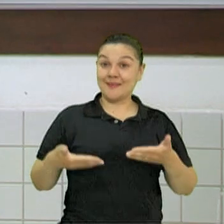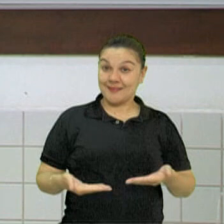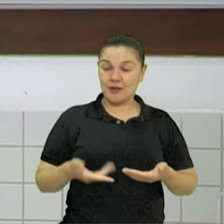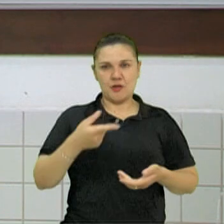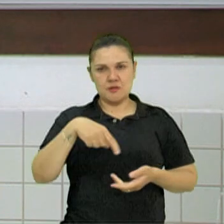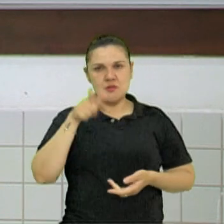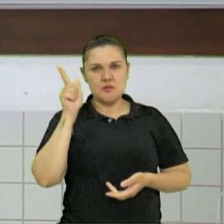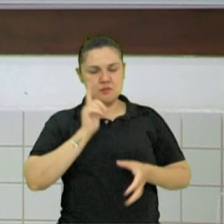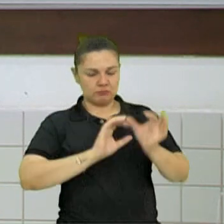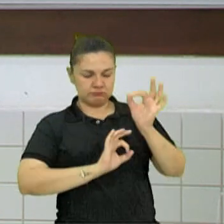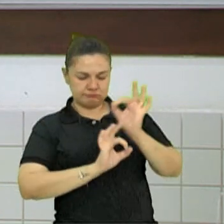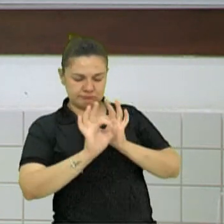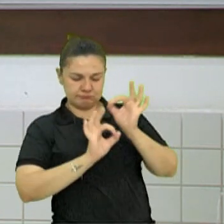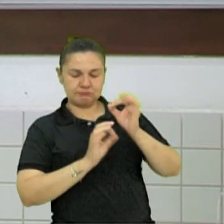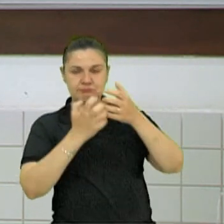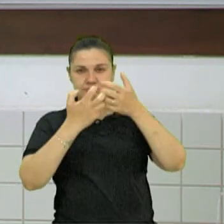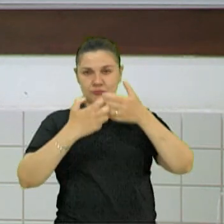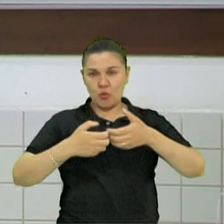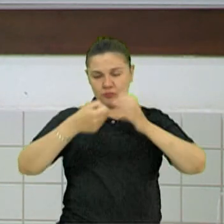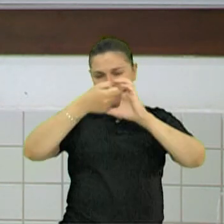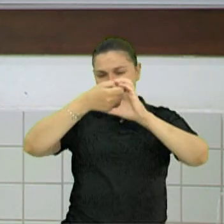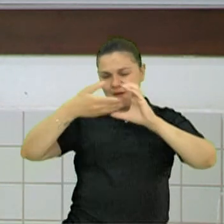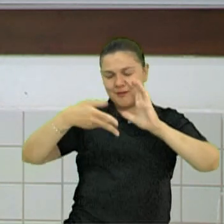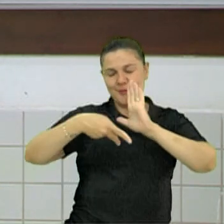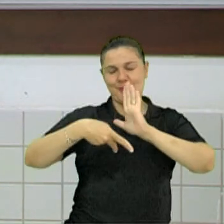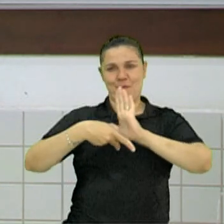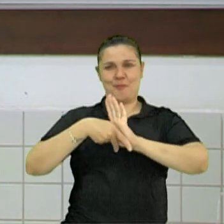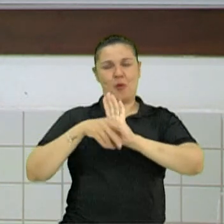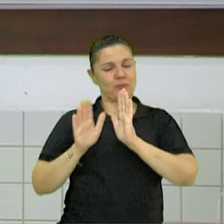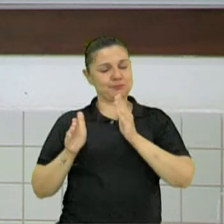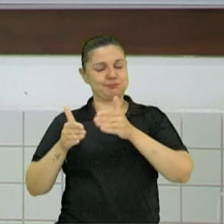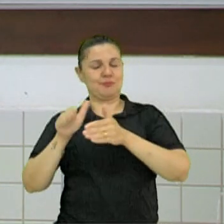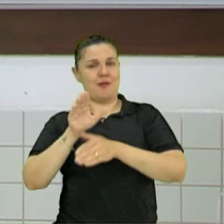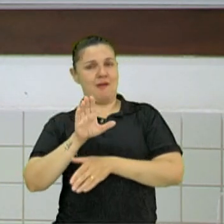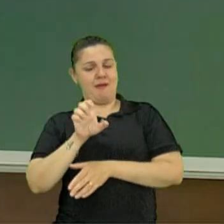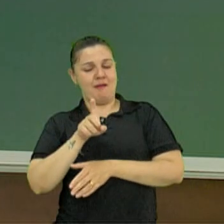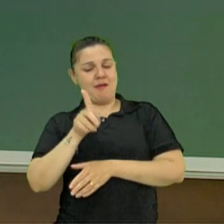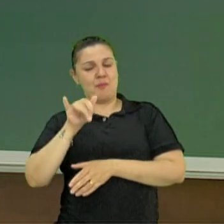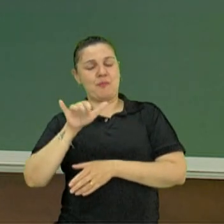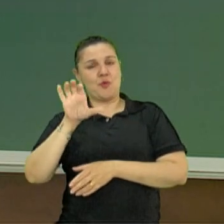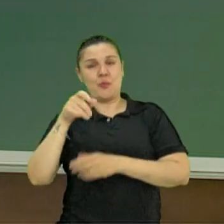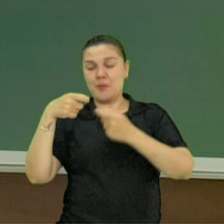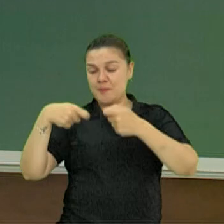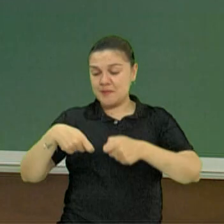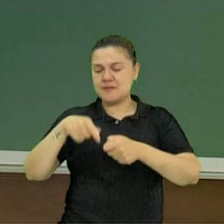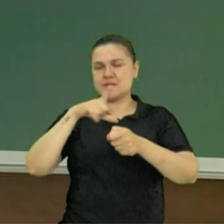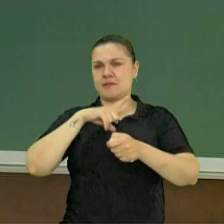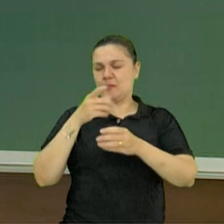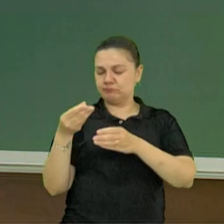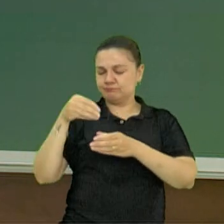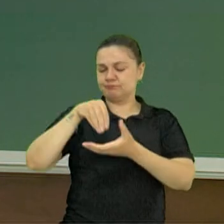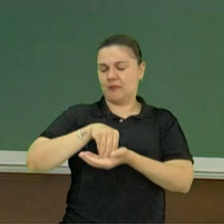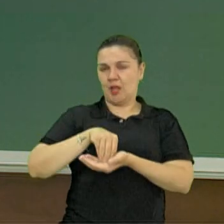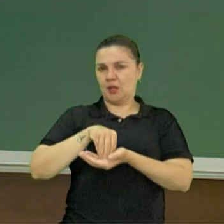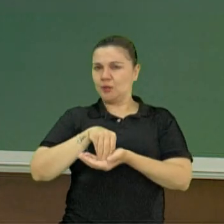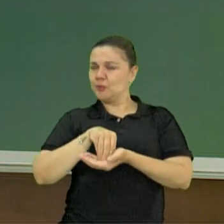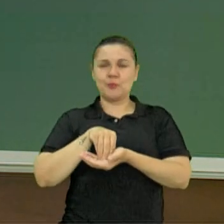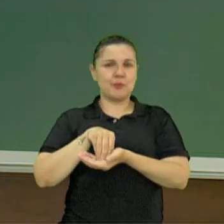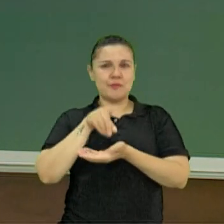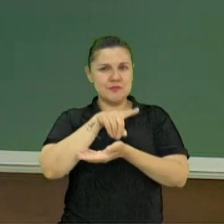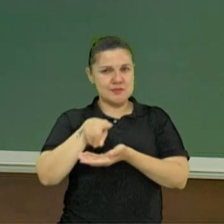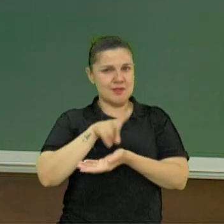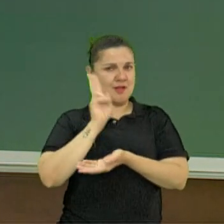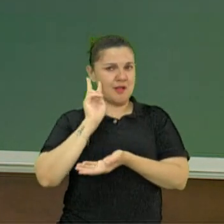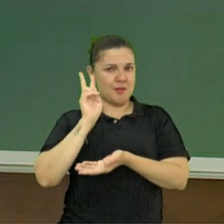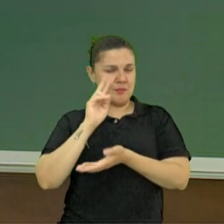Então, conseguiram colocar aí outras características desse gênero épico? O que precisa ter nessa obra épica? Será que você lembrou